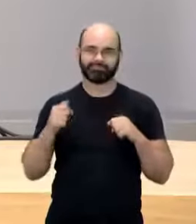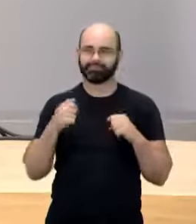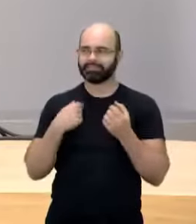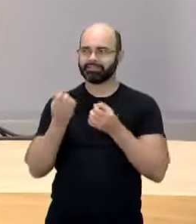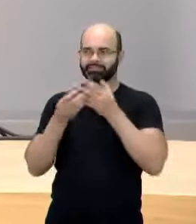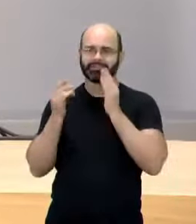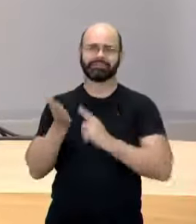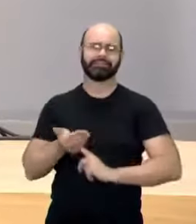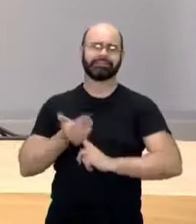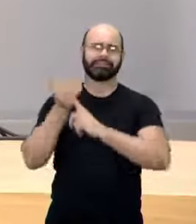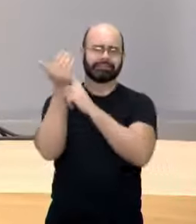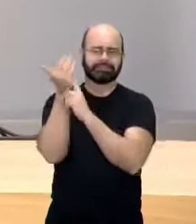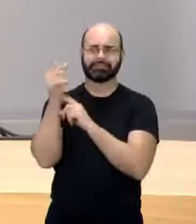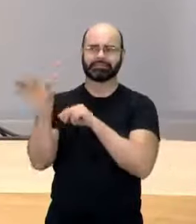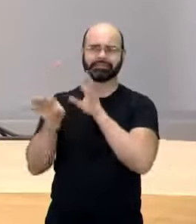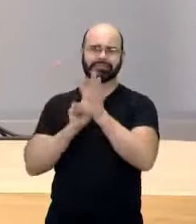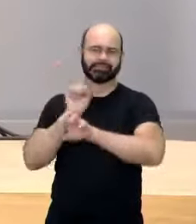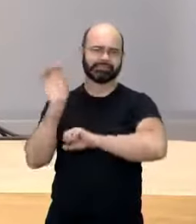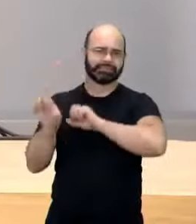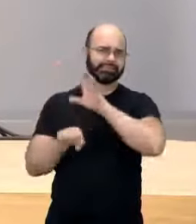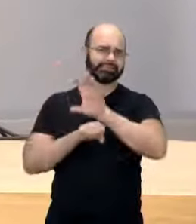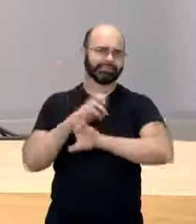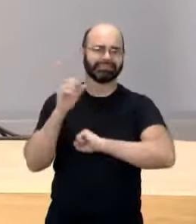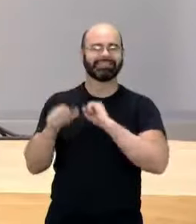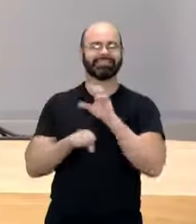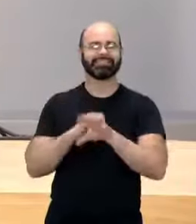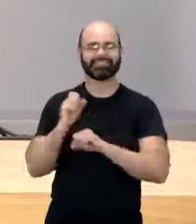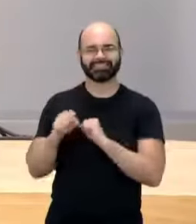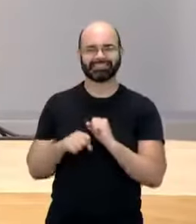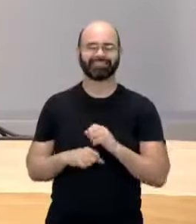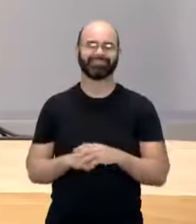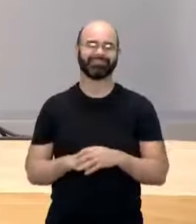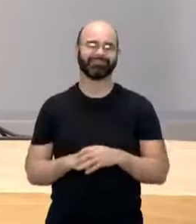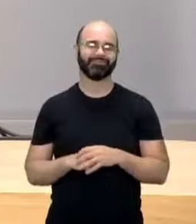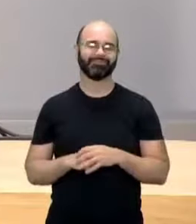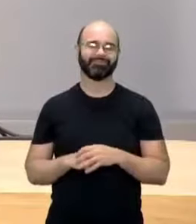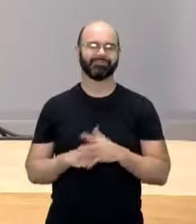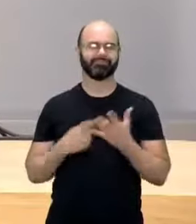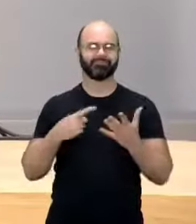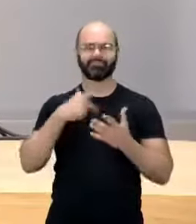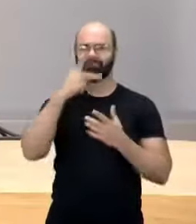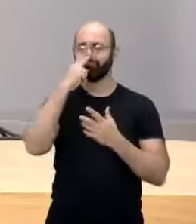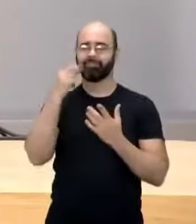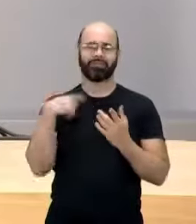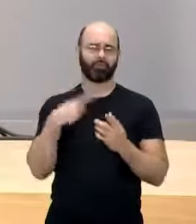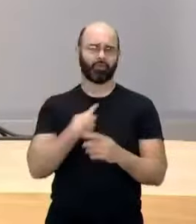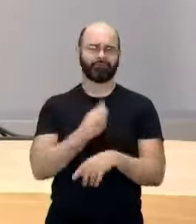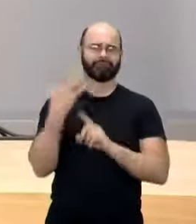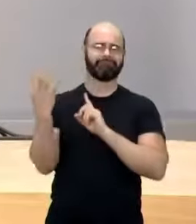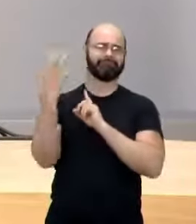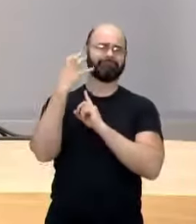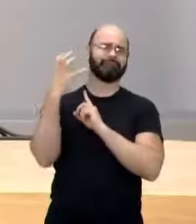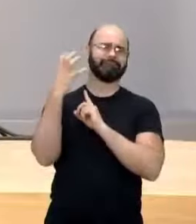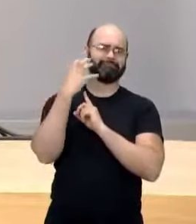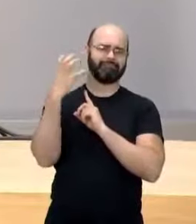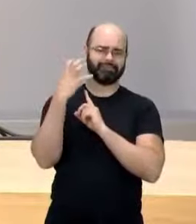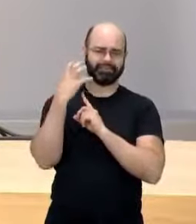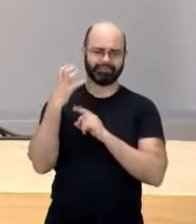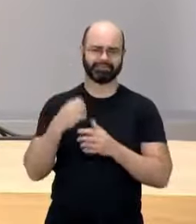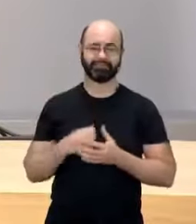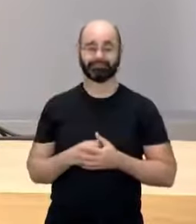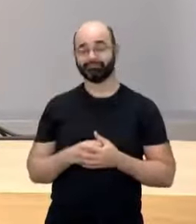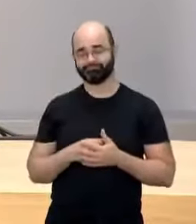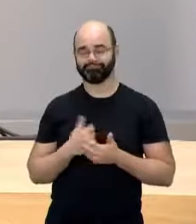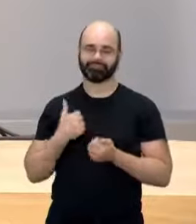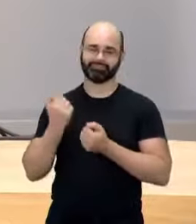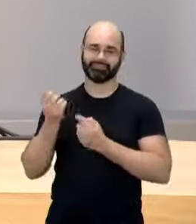tanta tecnologia que foi sendo cada vez mais, né, empurrada na nossa frente, na nossa cara. E